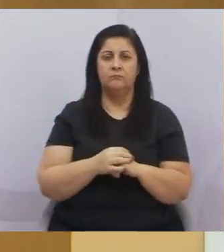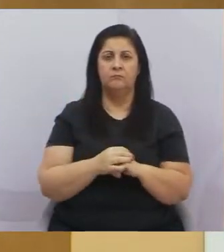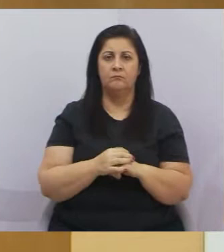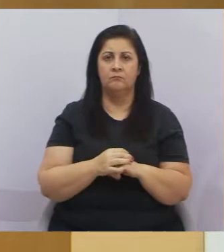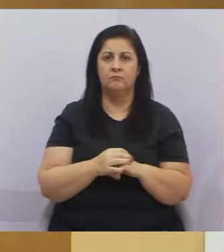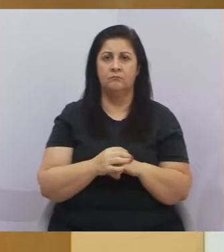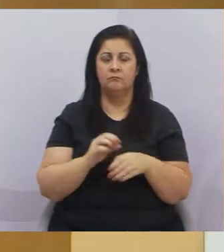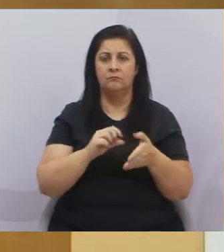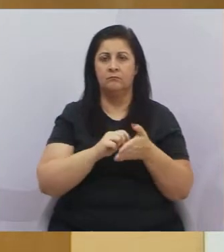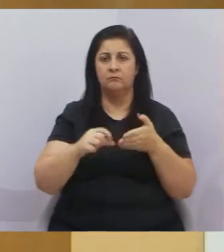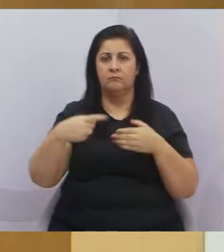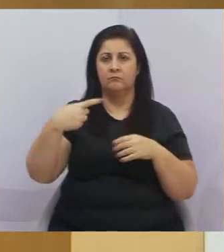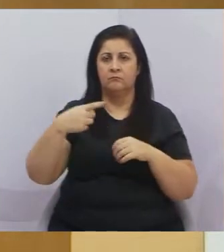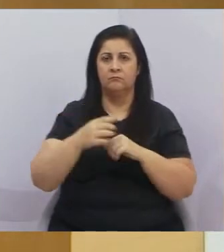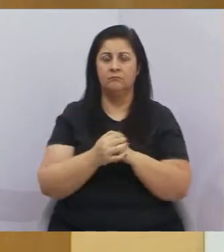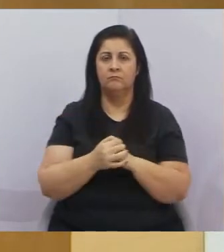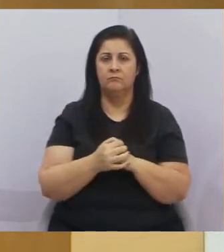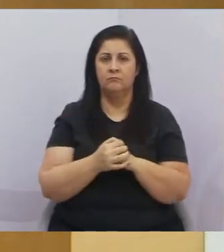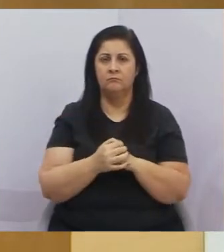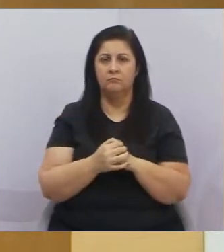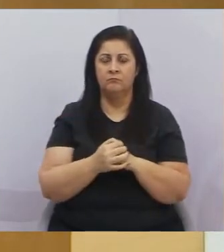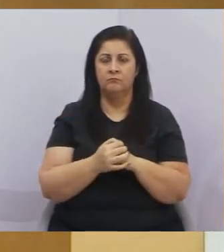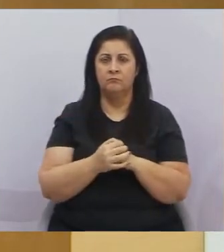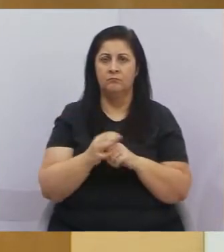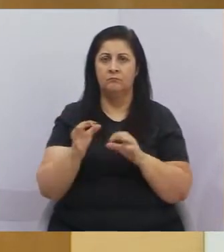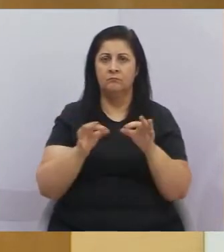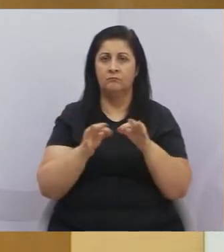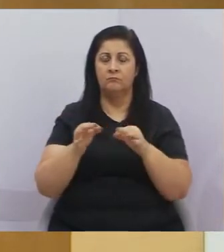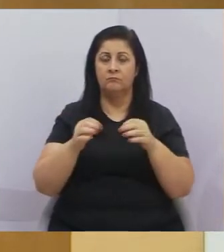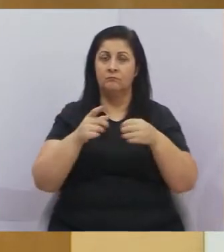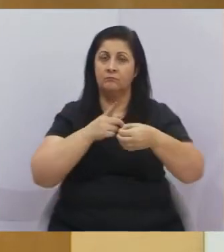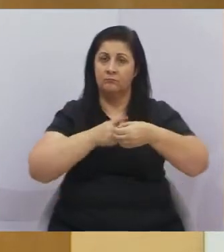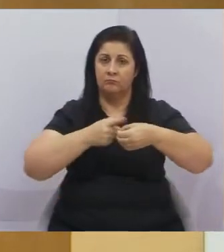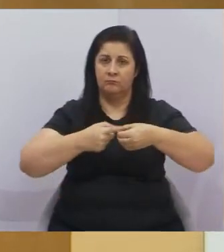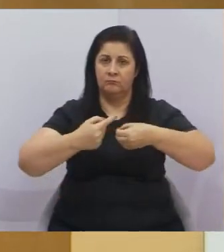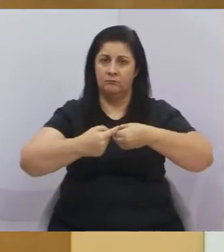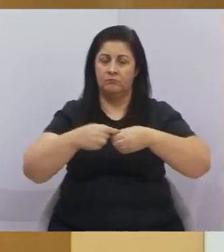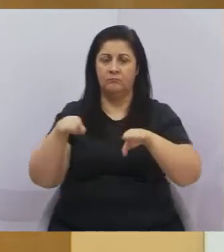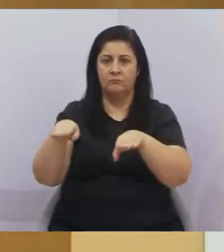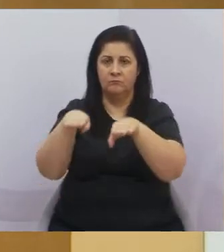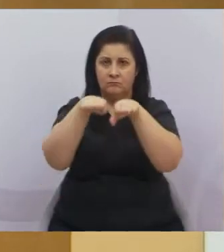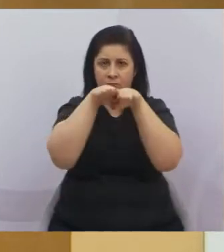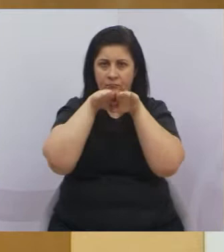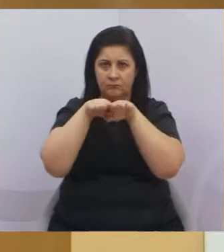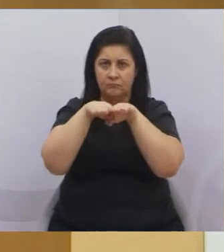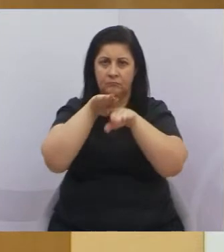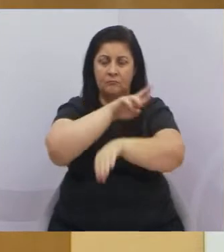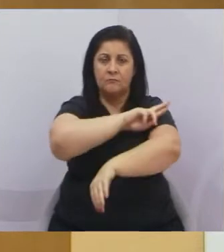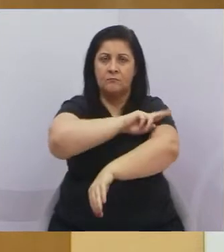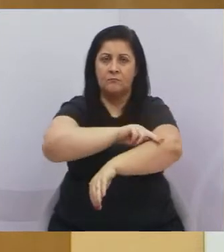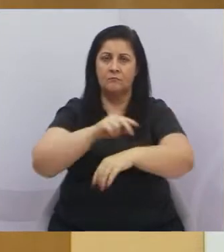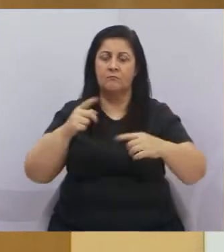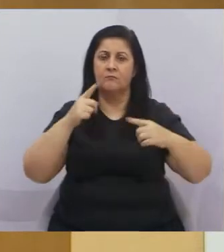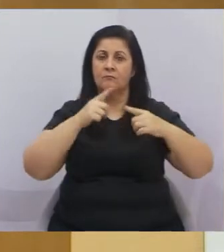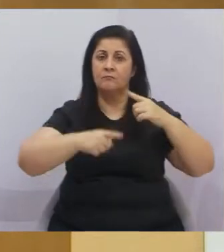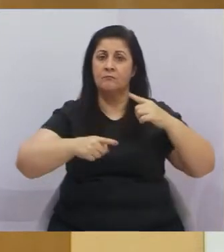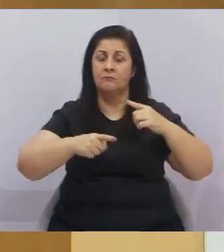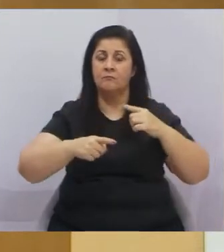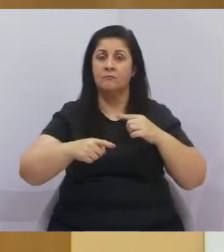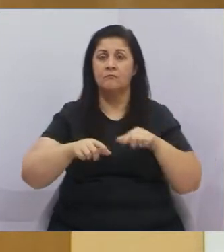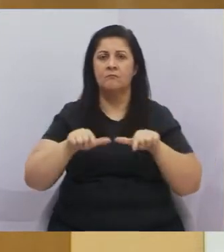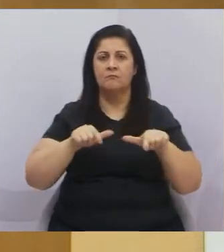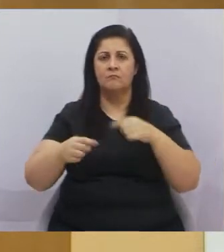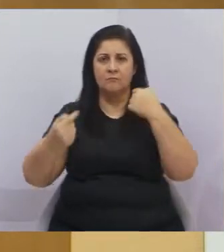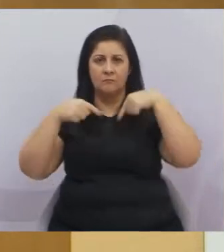Inciso 1º. Propor em um âmbito municipal políticas de promoção da igualdade racial, com o objetivo de combater o racismo,